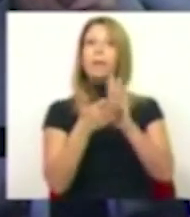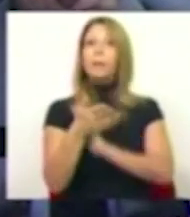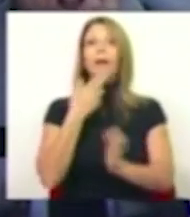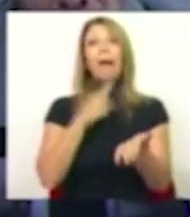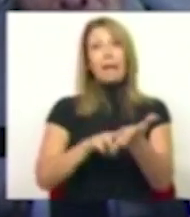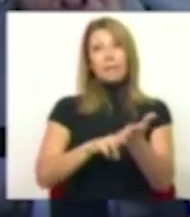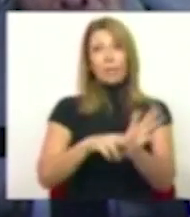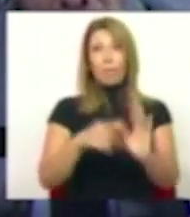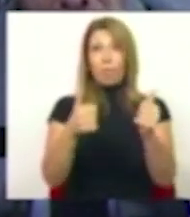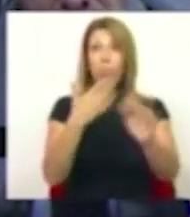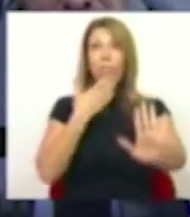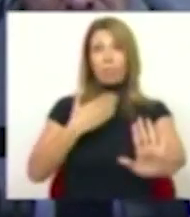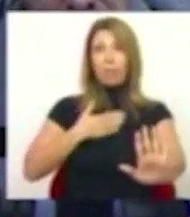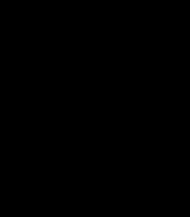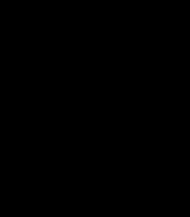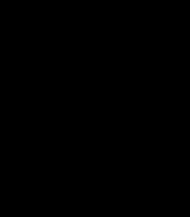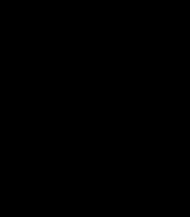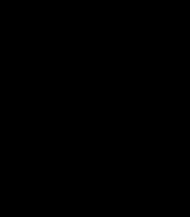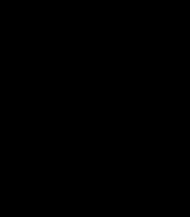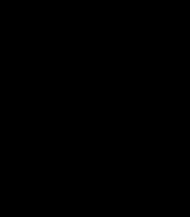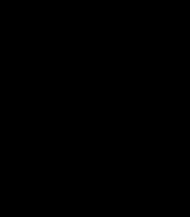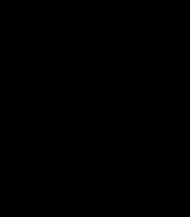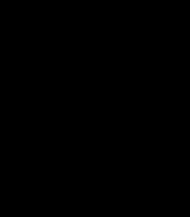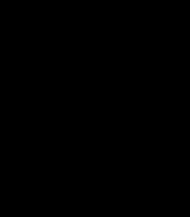podermos continuar nesta trajetória.